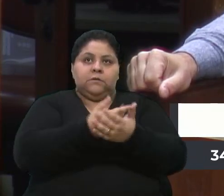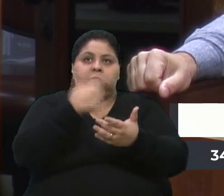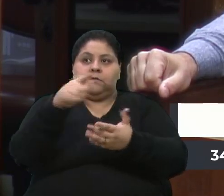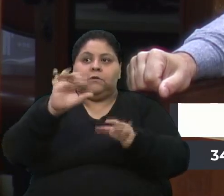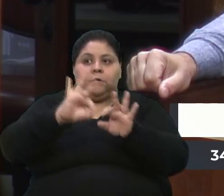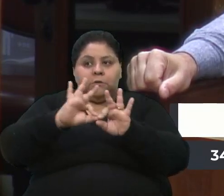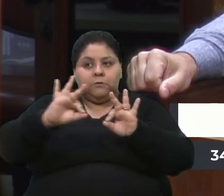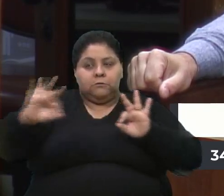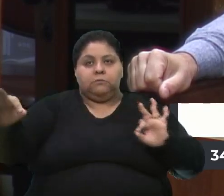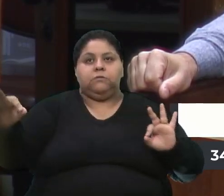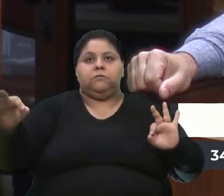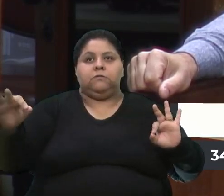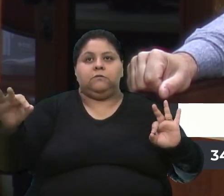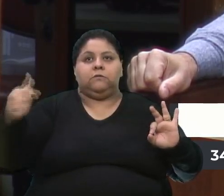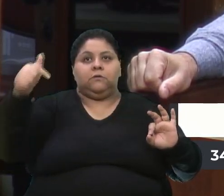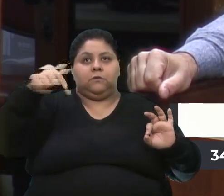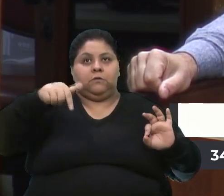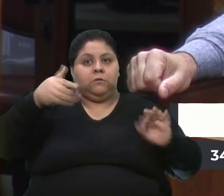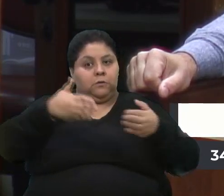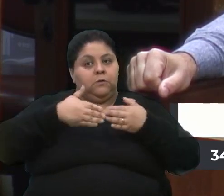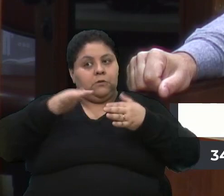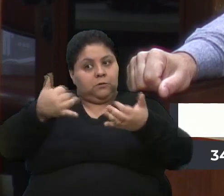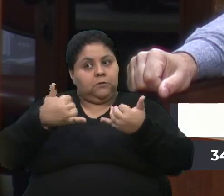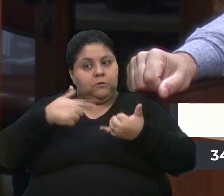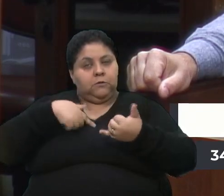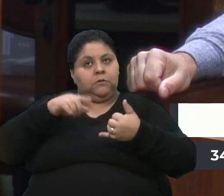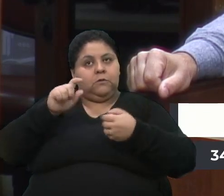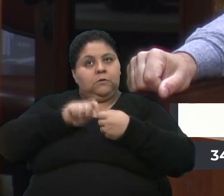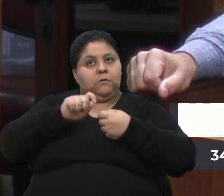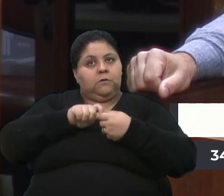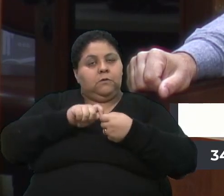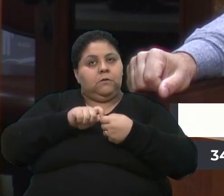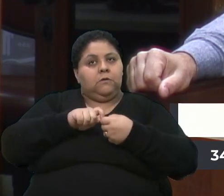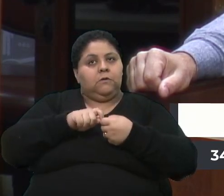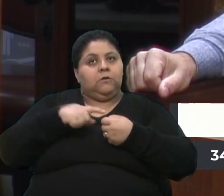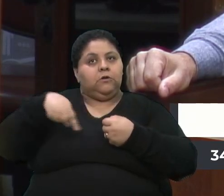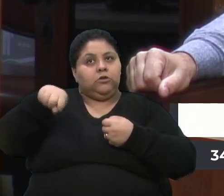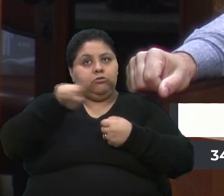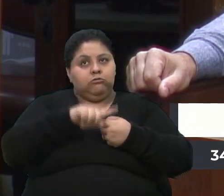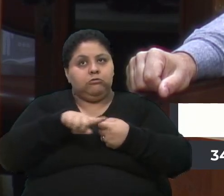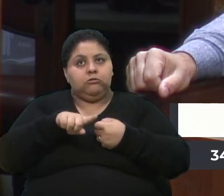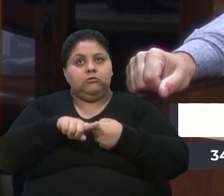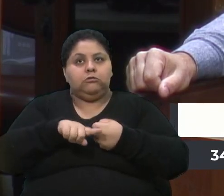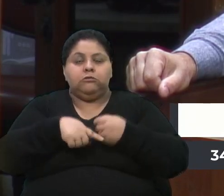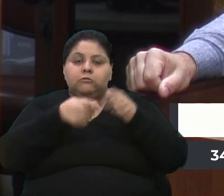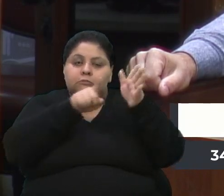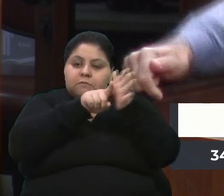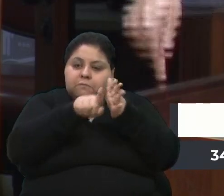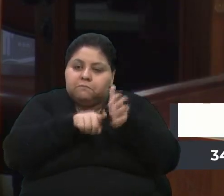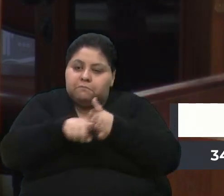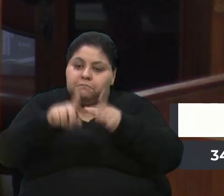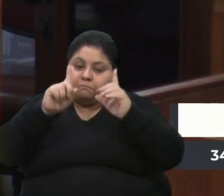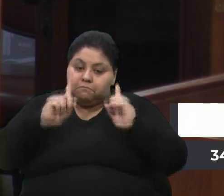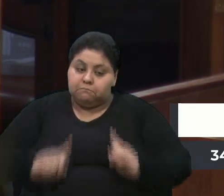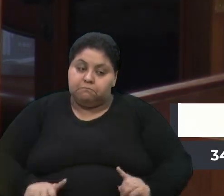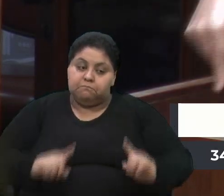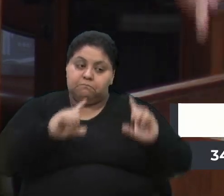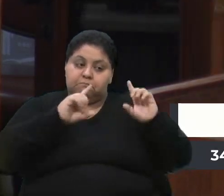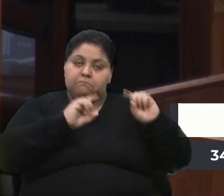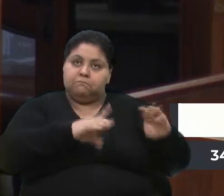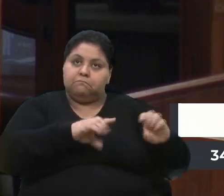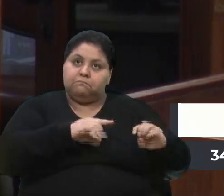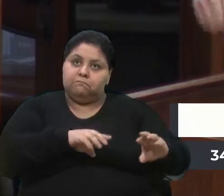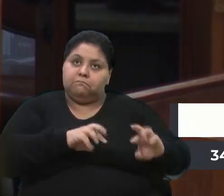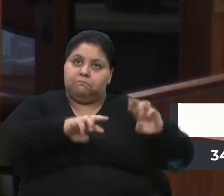eu fiz, que essa casa aprovou, nós questionávamos a gestão da educação no município de Caxias do Sul sobre as